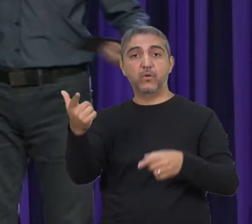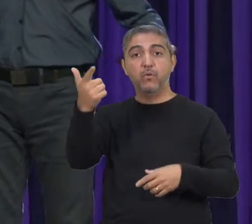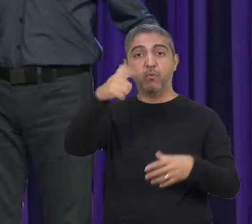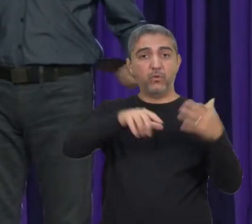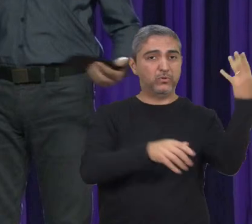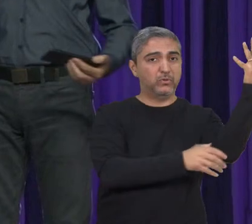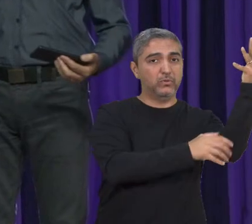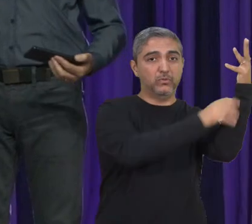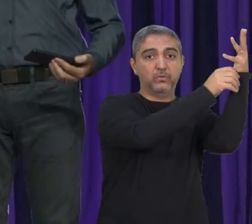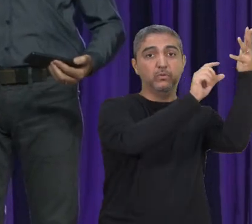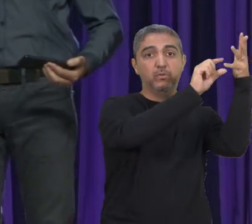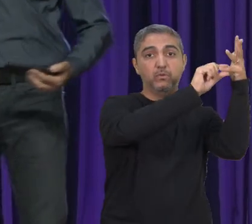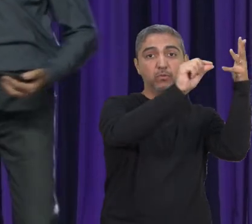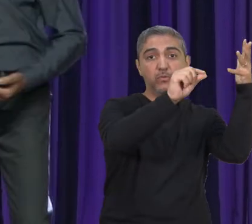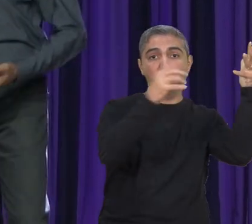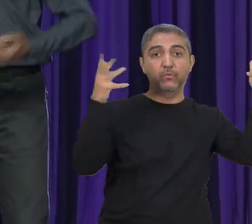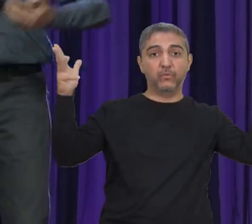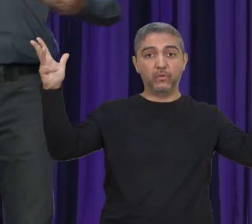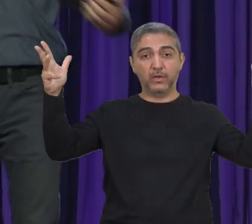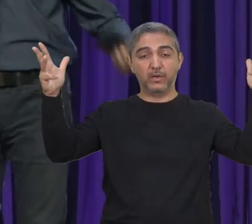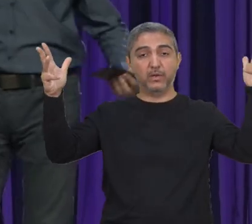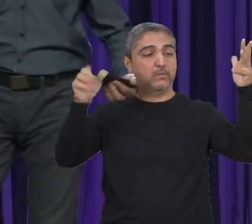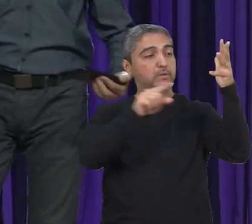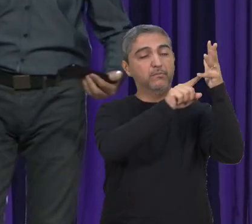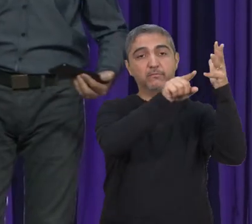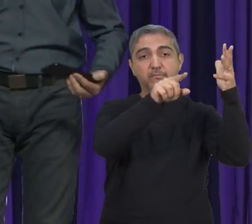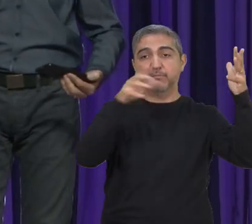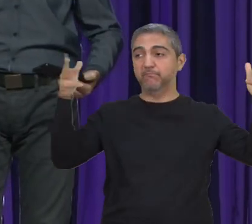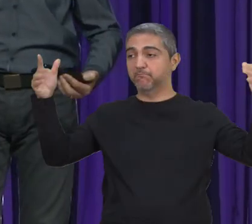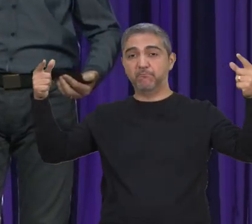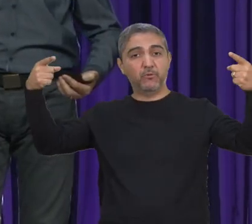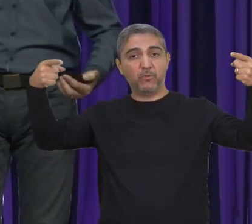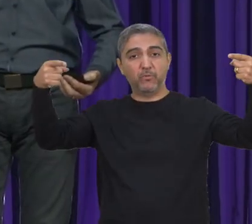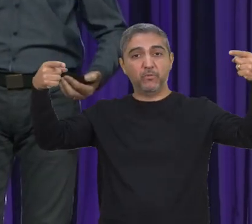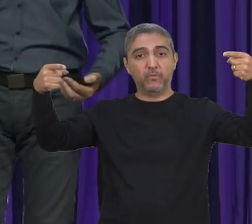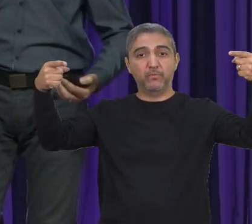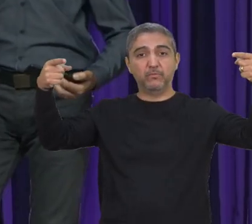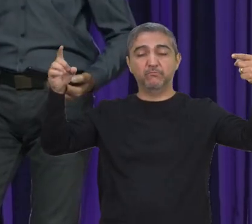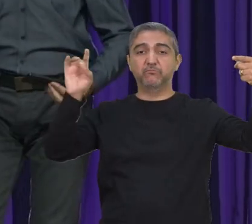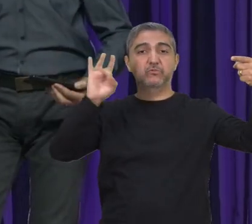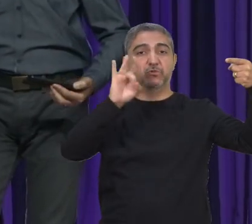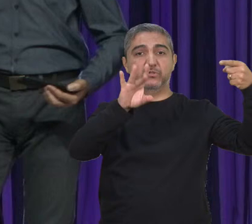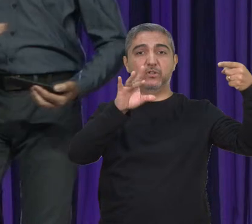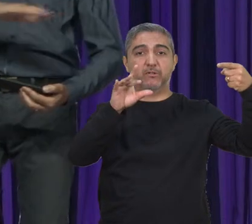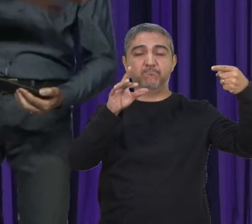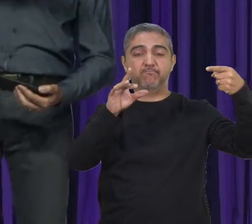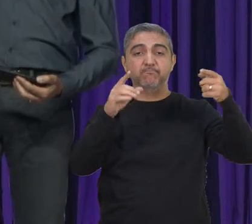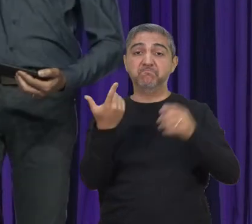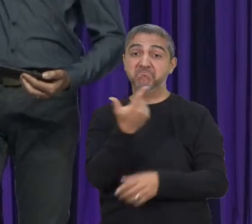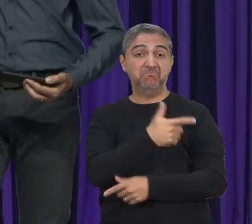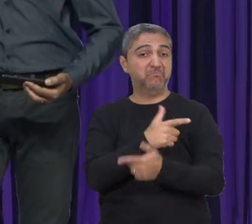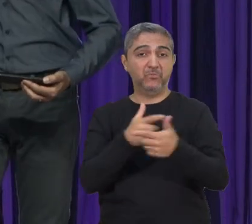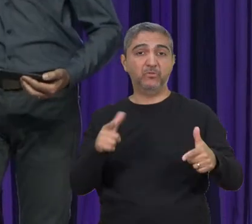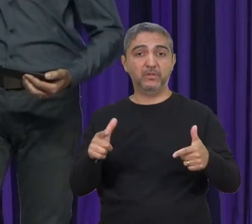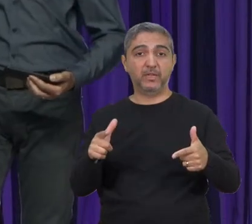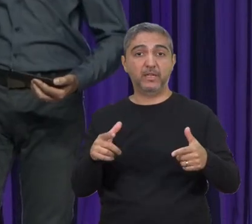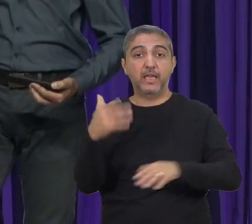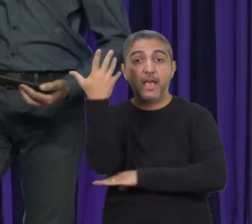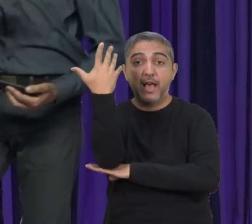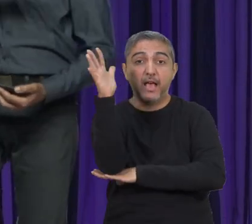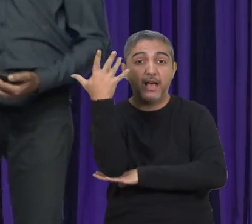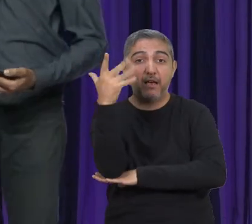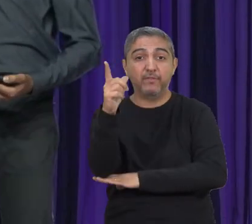não existe, gente. O que existe é uma árvore, um tronco e muitos